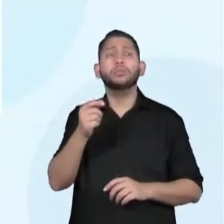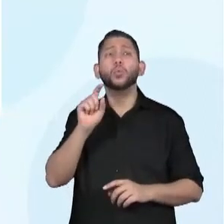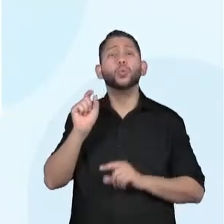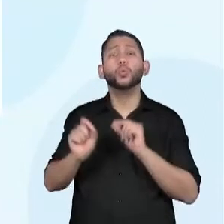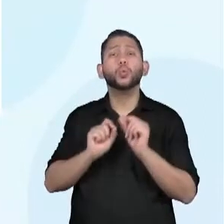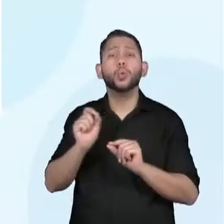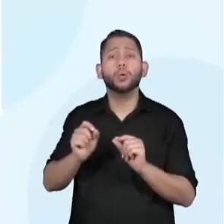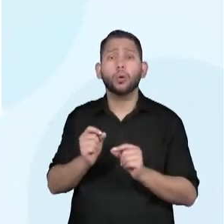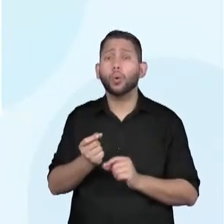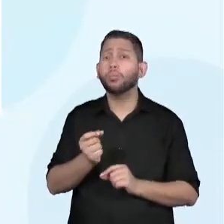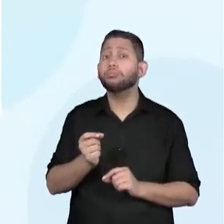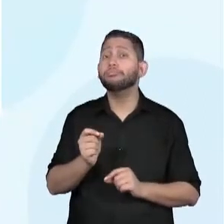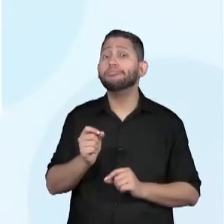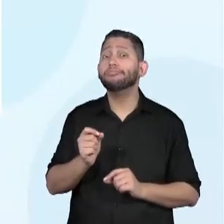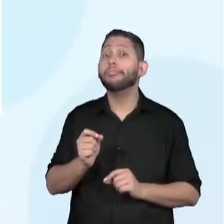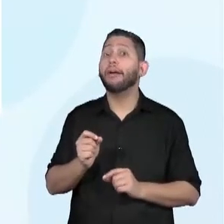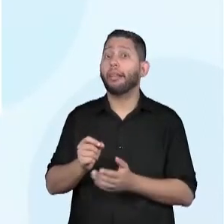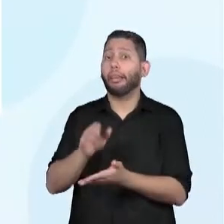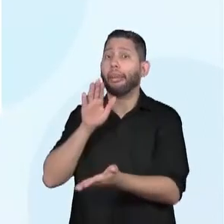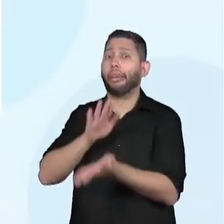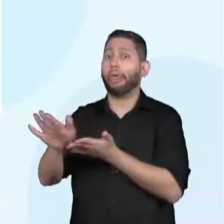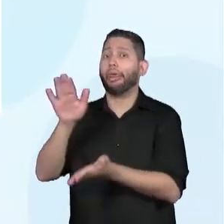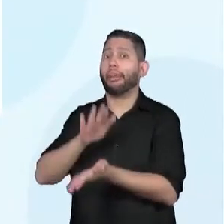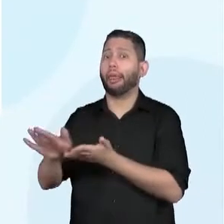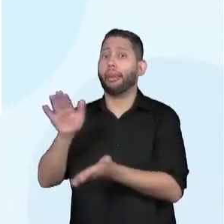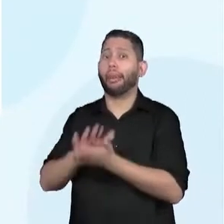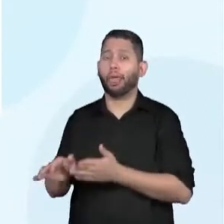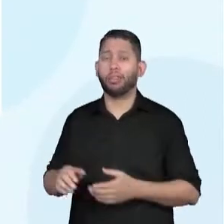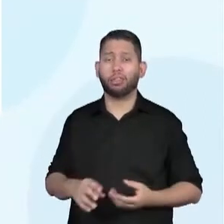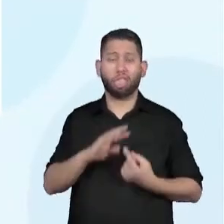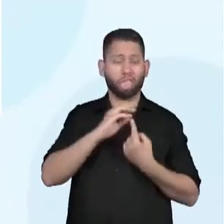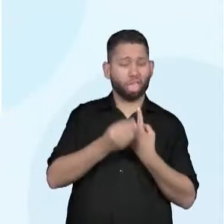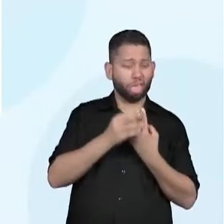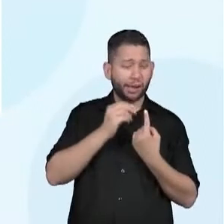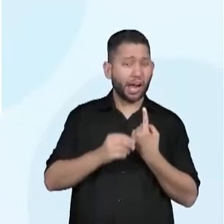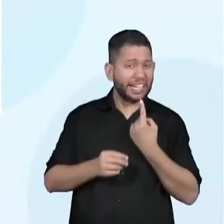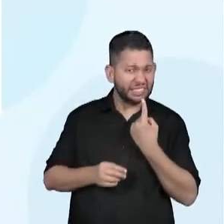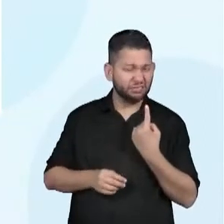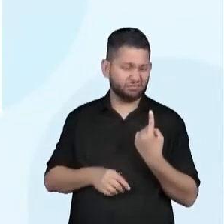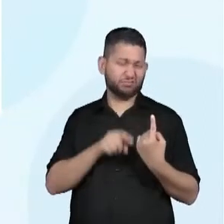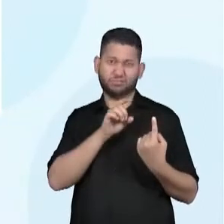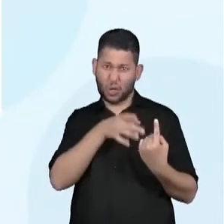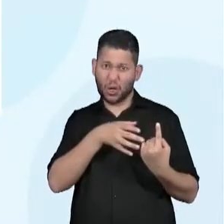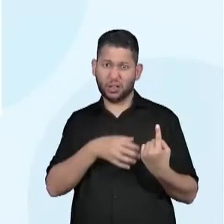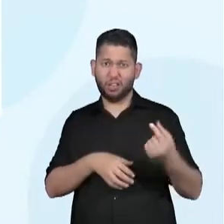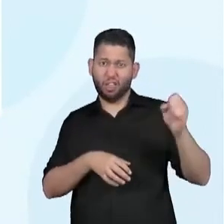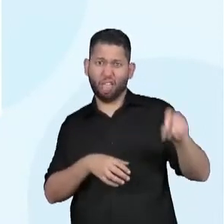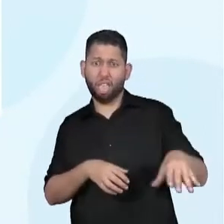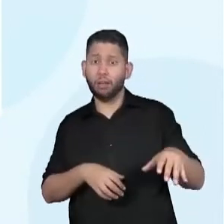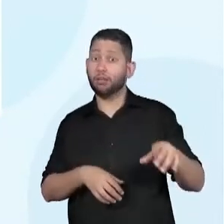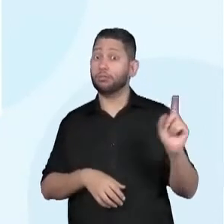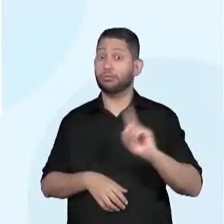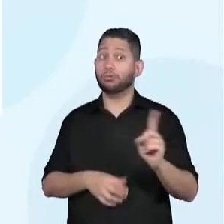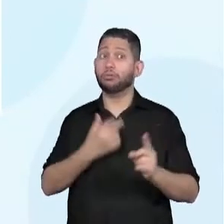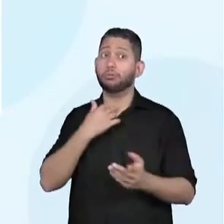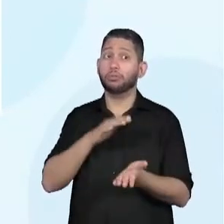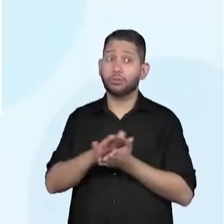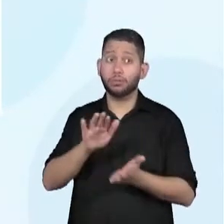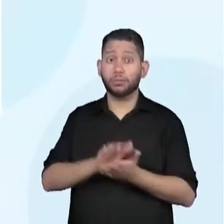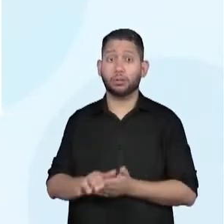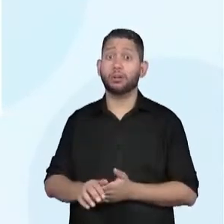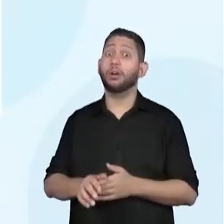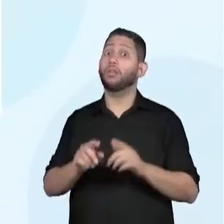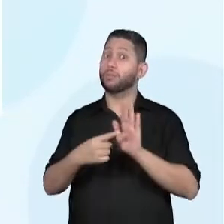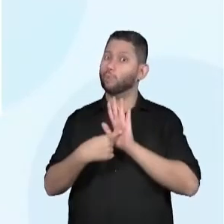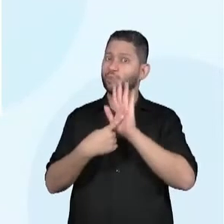waste, sem desperdiçar comida. Our song is the shop list chant. Então, é